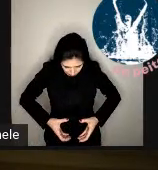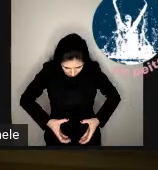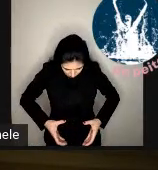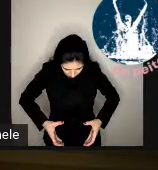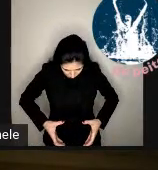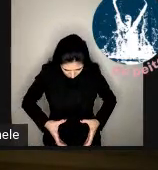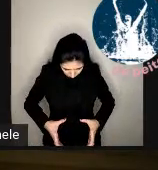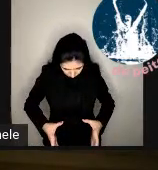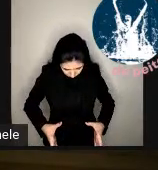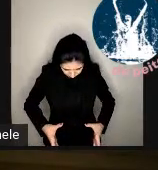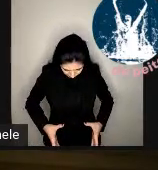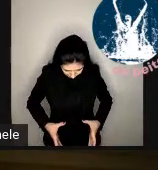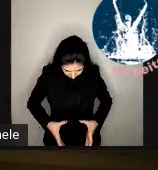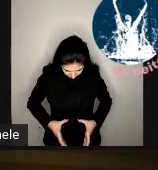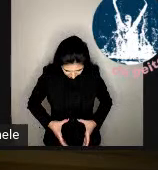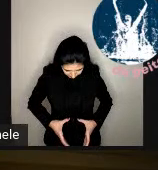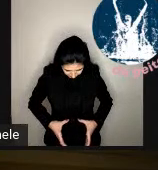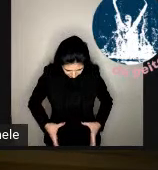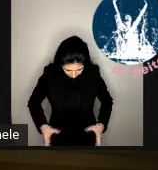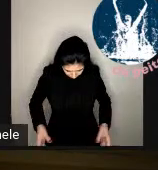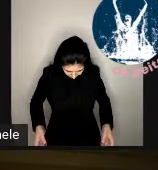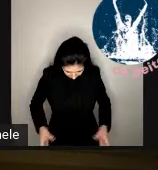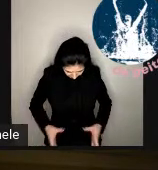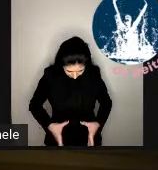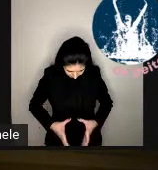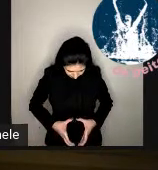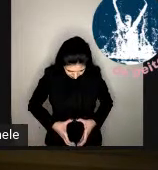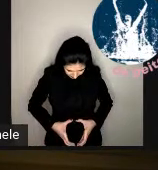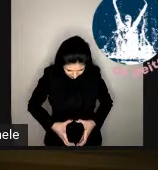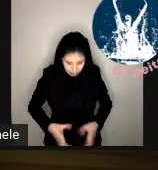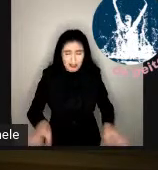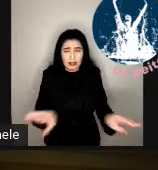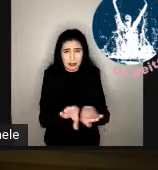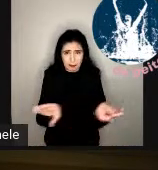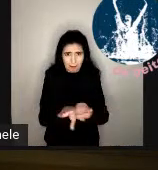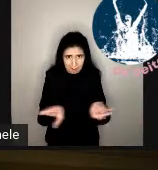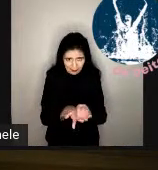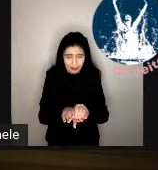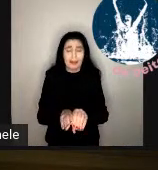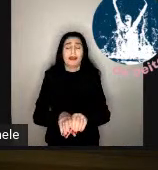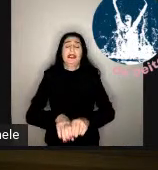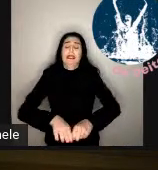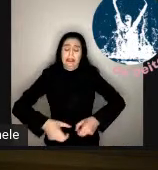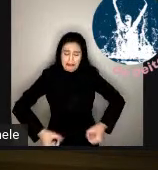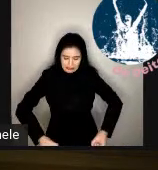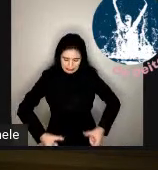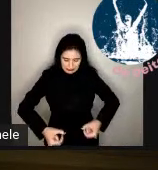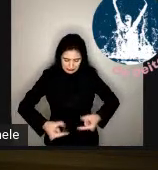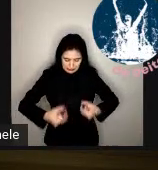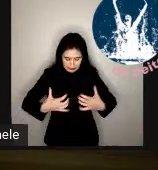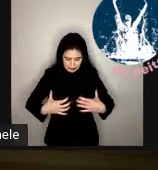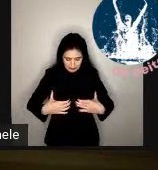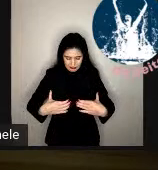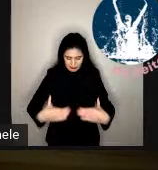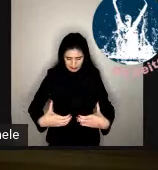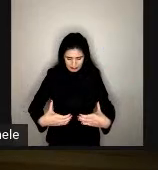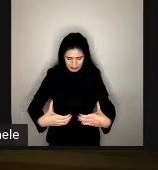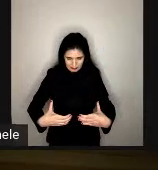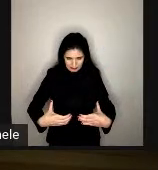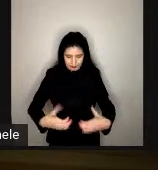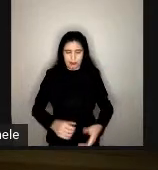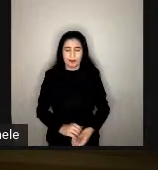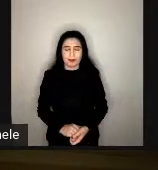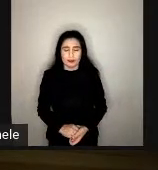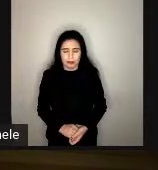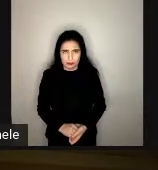câncer de mama. E ela continua firme em tratamento, com as dúvidas para contar. Então, vamos lá, gente. Eu